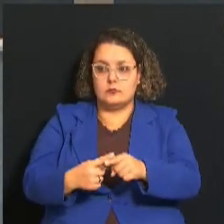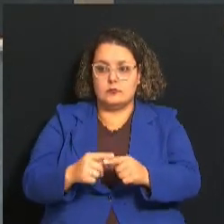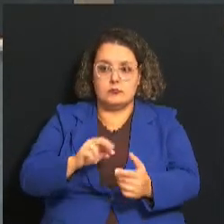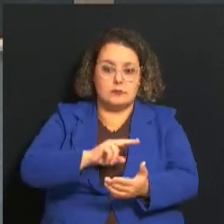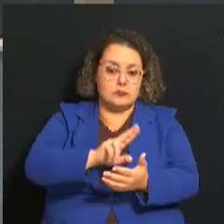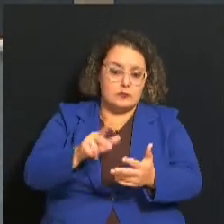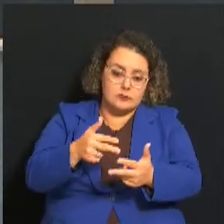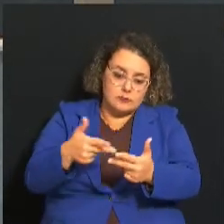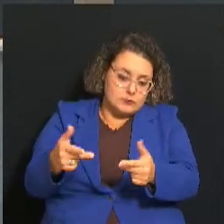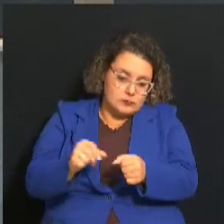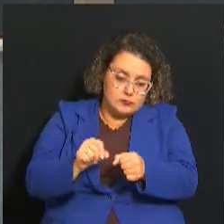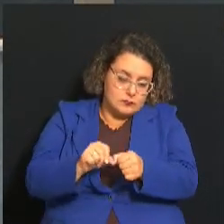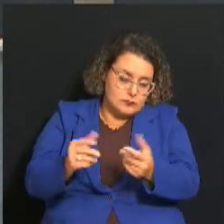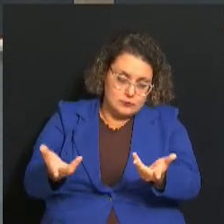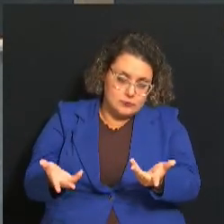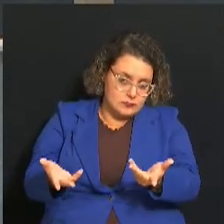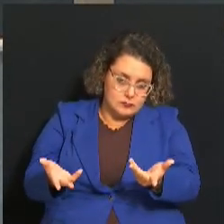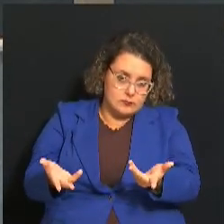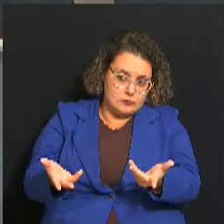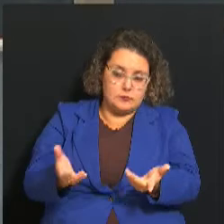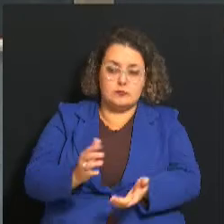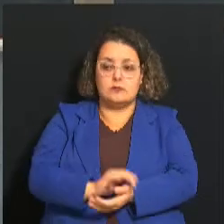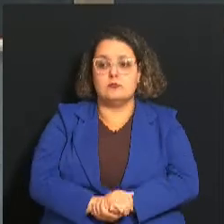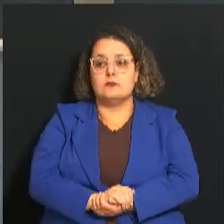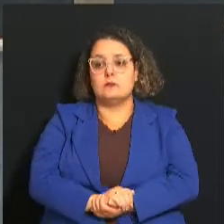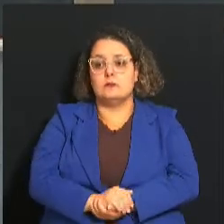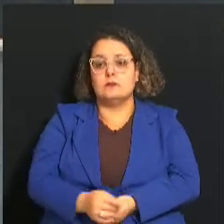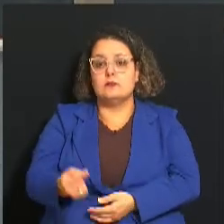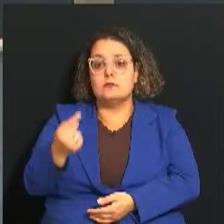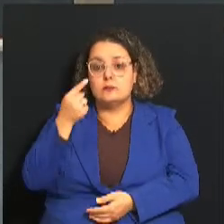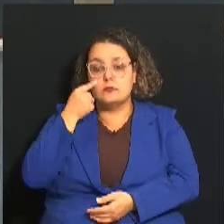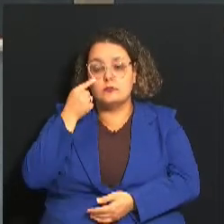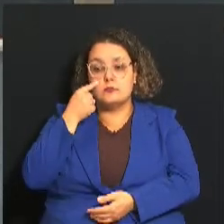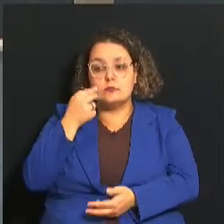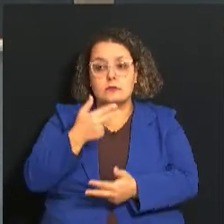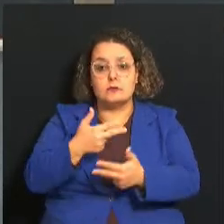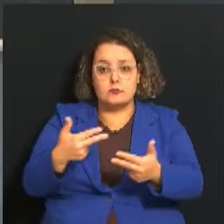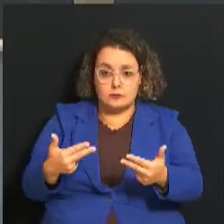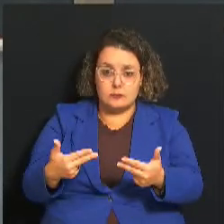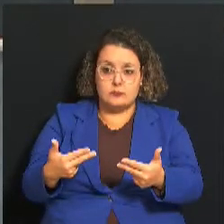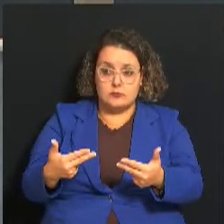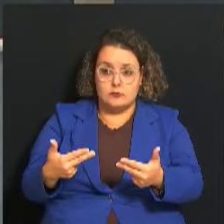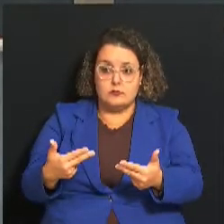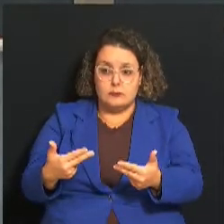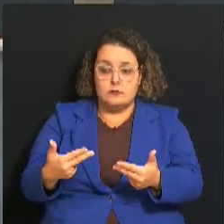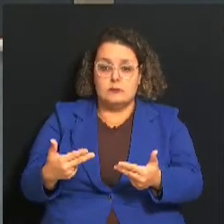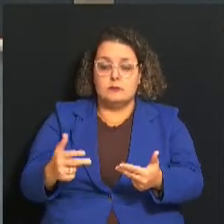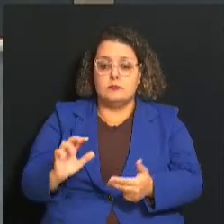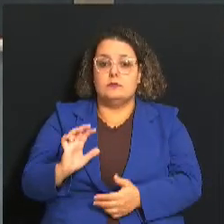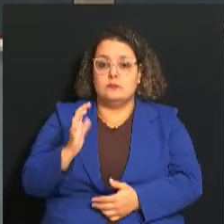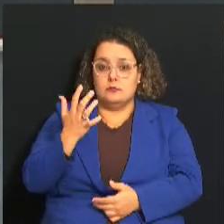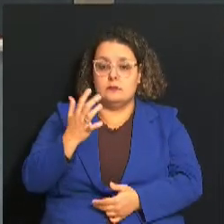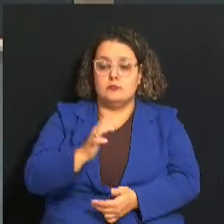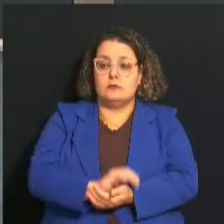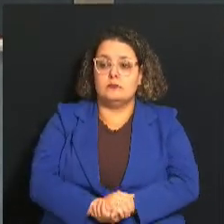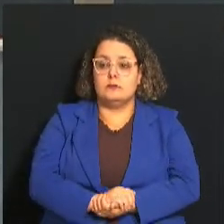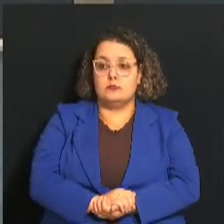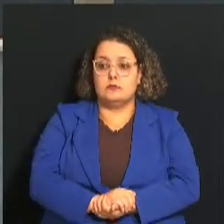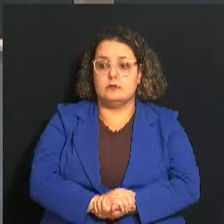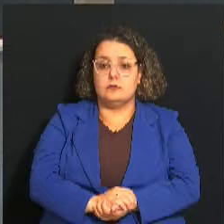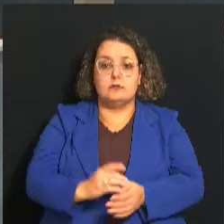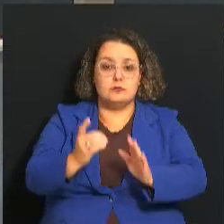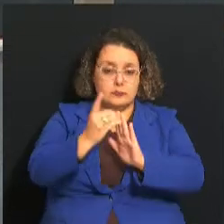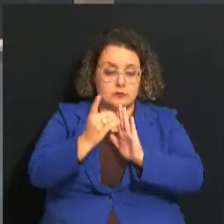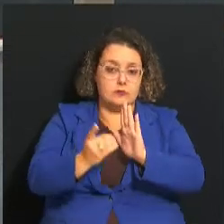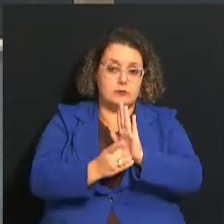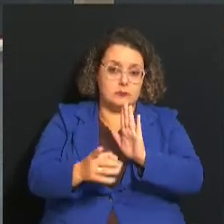fazer. E a gente observa também algumas situações e algumas decretos e leis